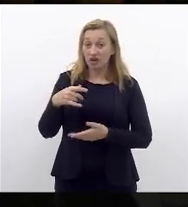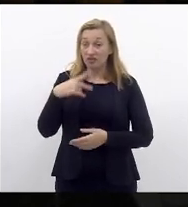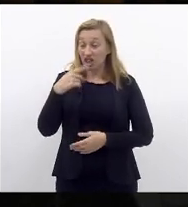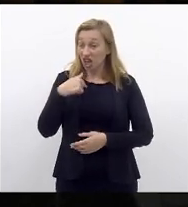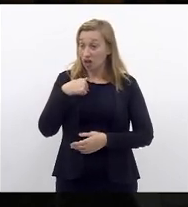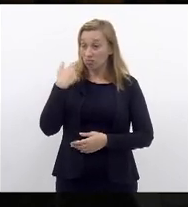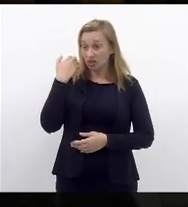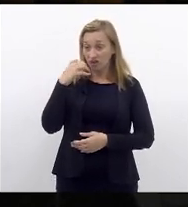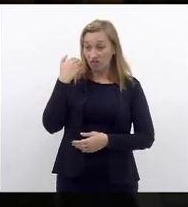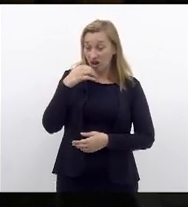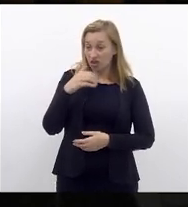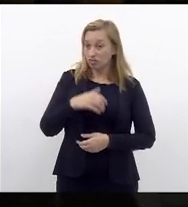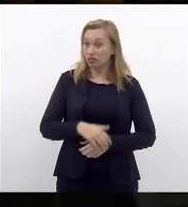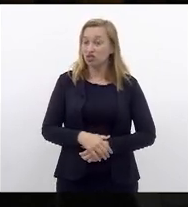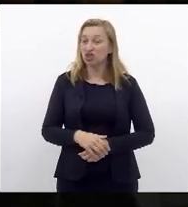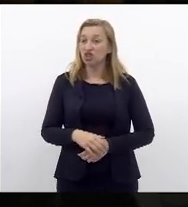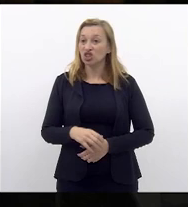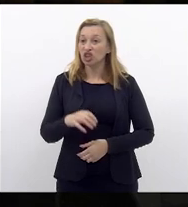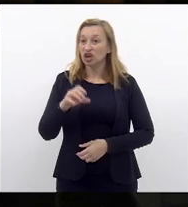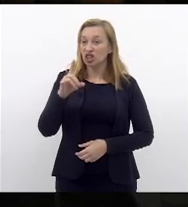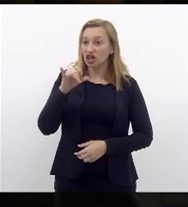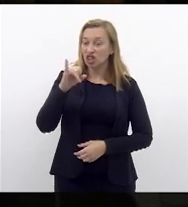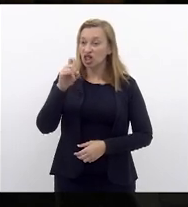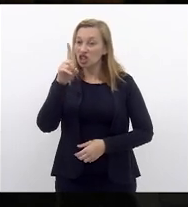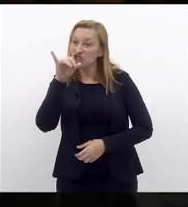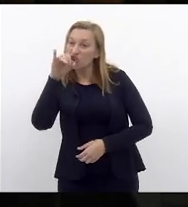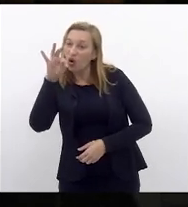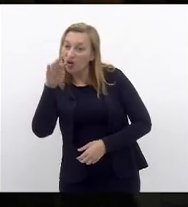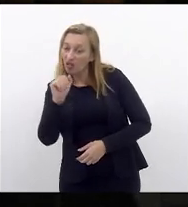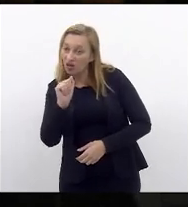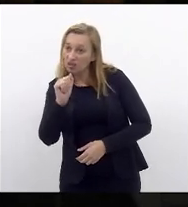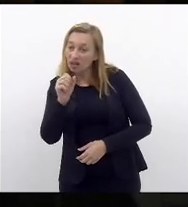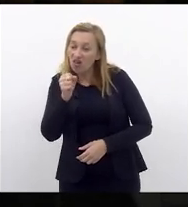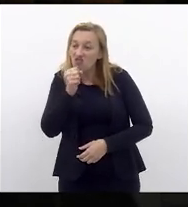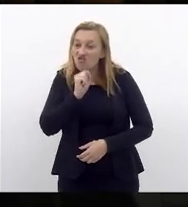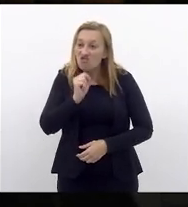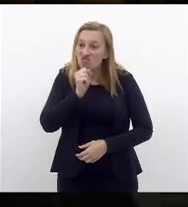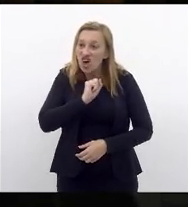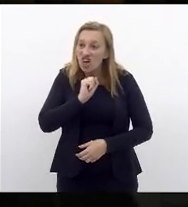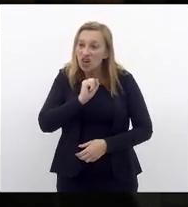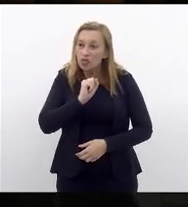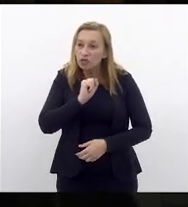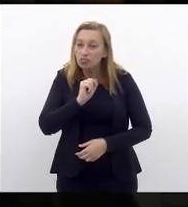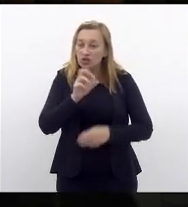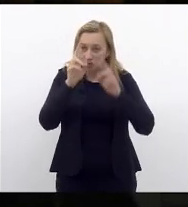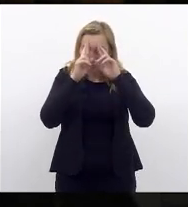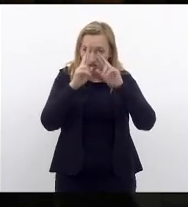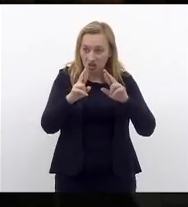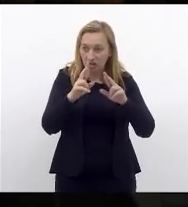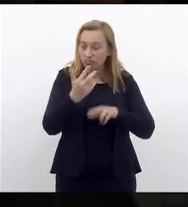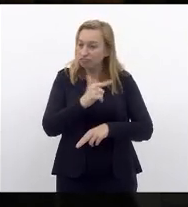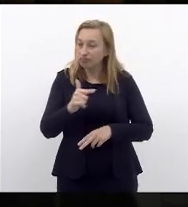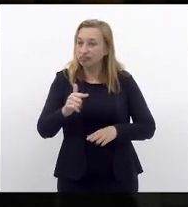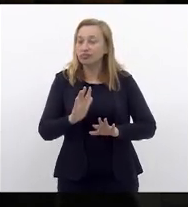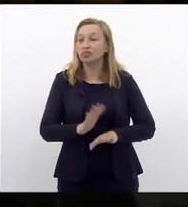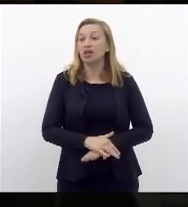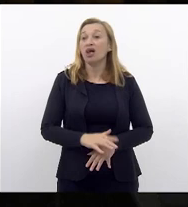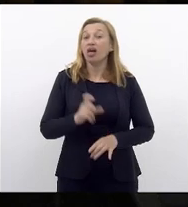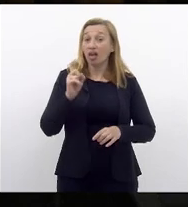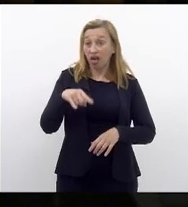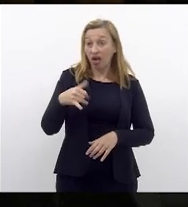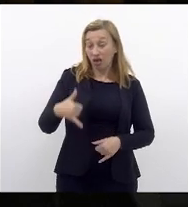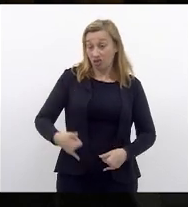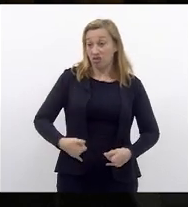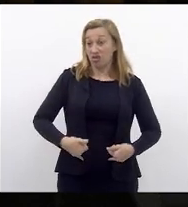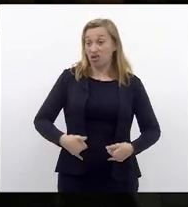canalha, idiota e velhote irresponsável, o que é um elogio para mim